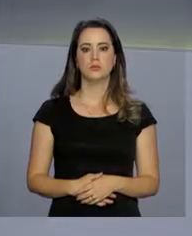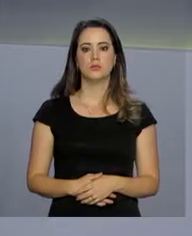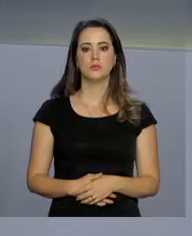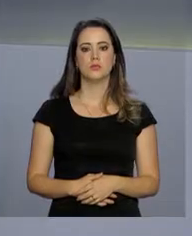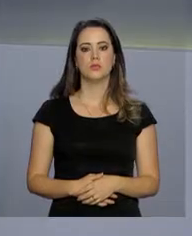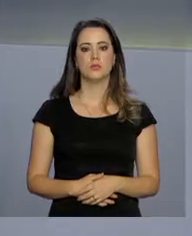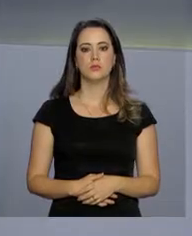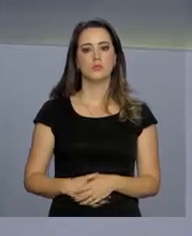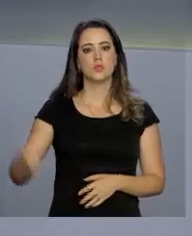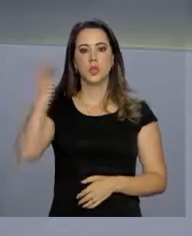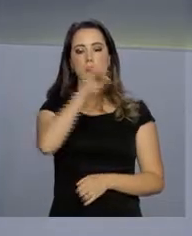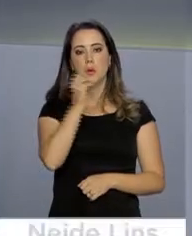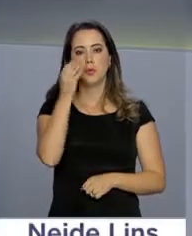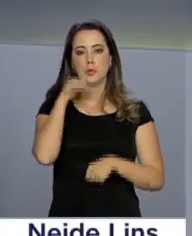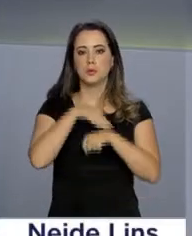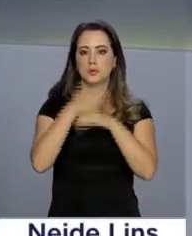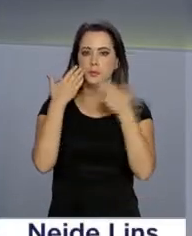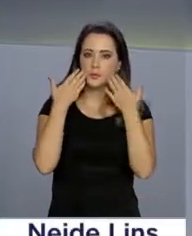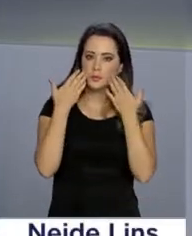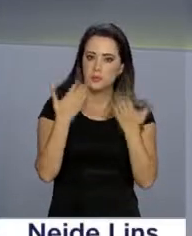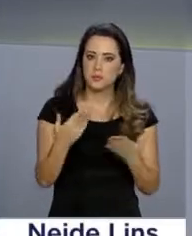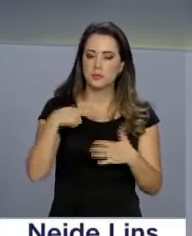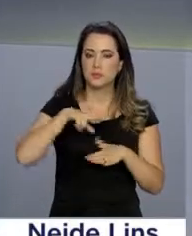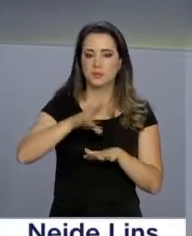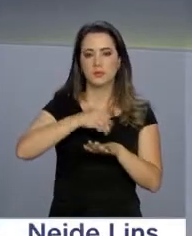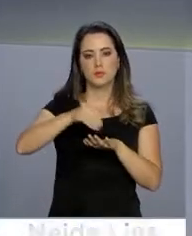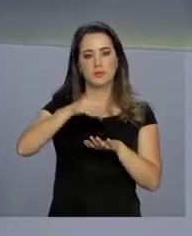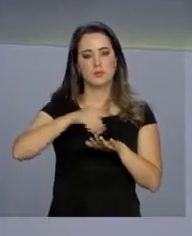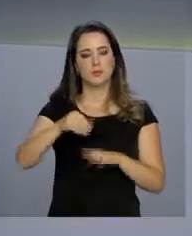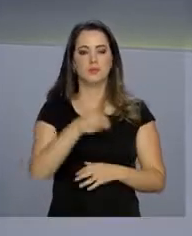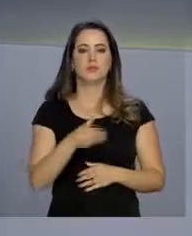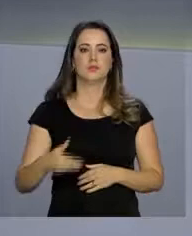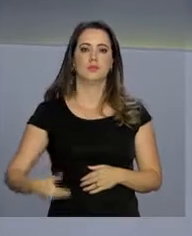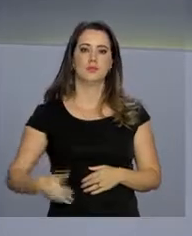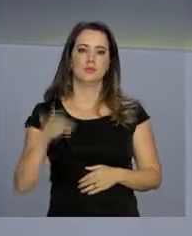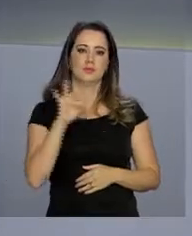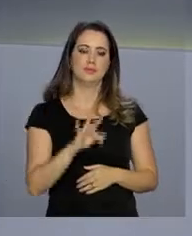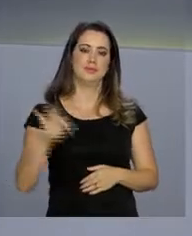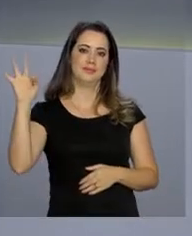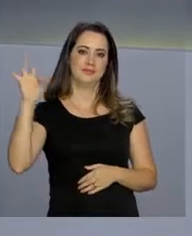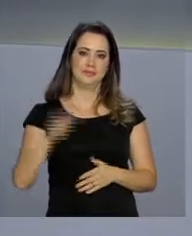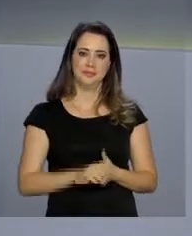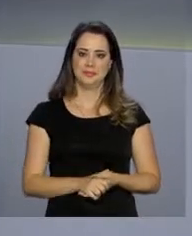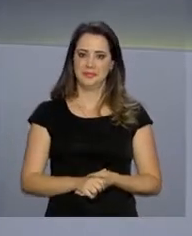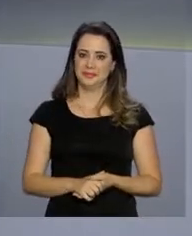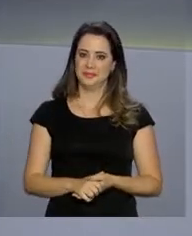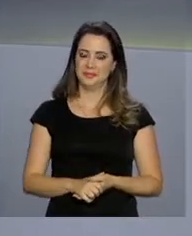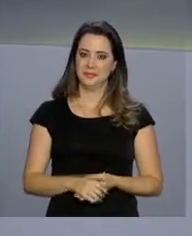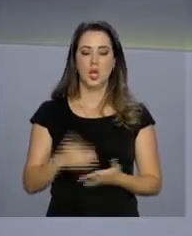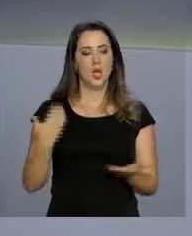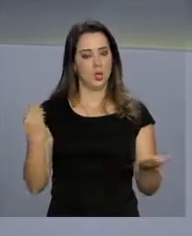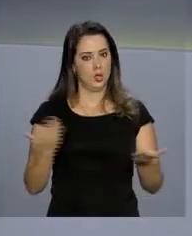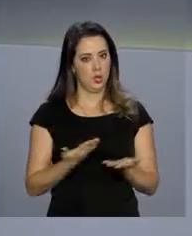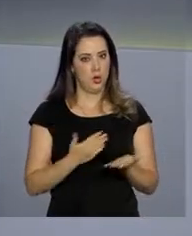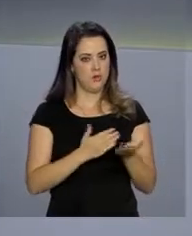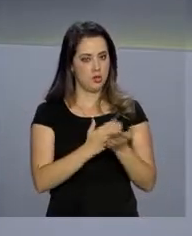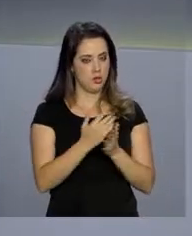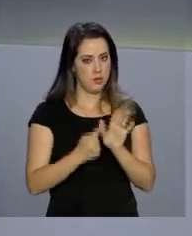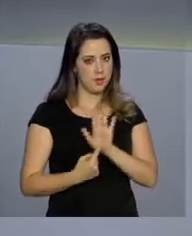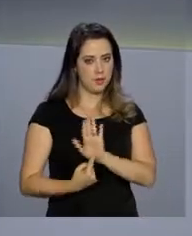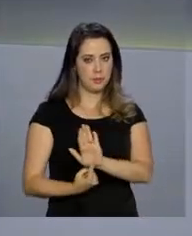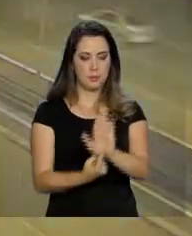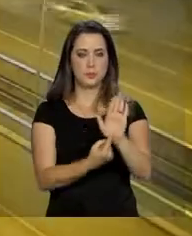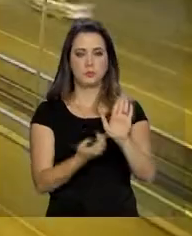olá boa noite a companhia agora as notícias do governo federal aqui no repórter nbr a gente começa a edição com